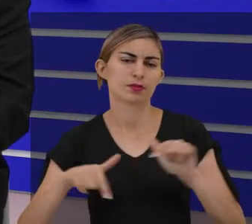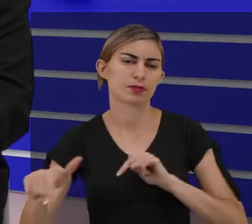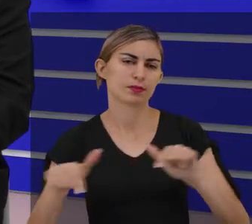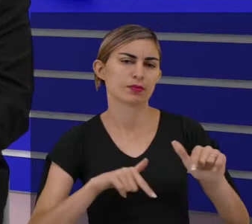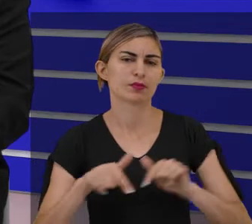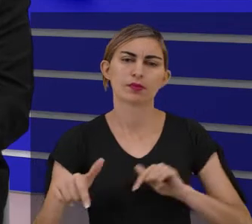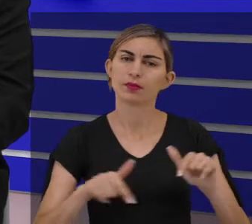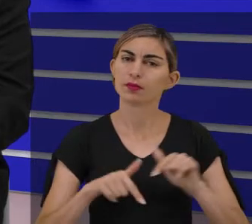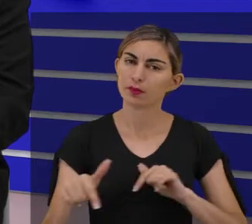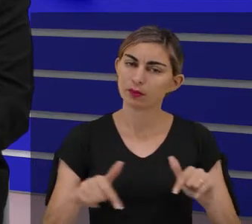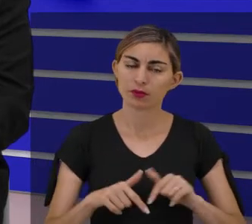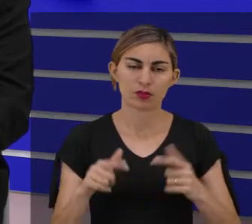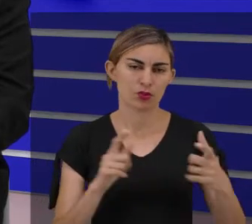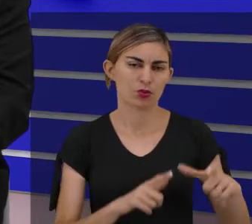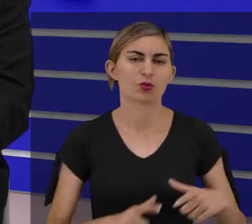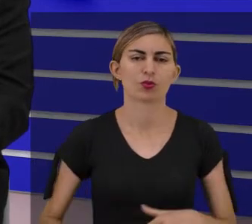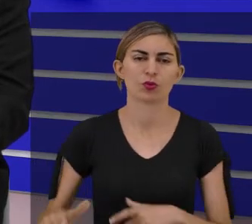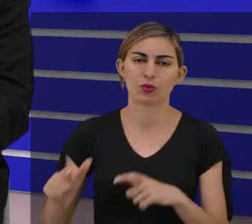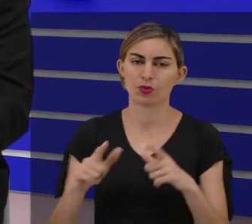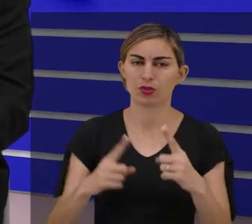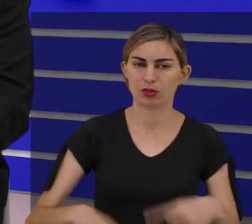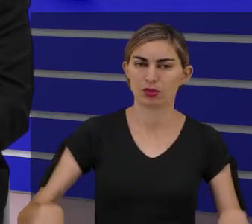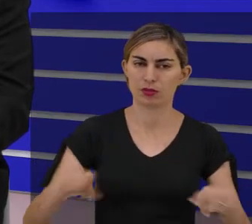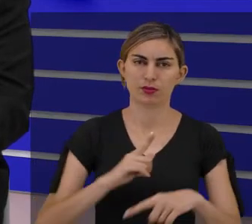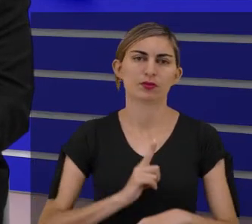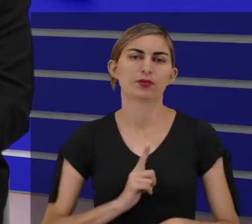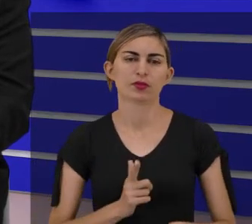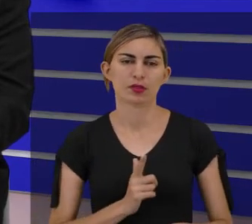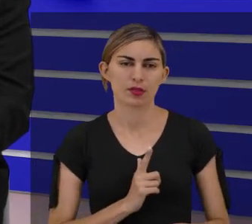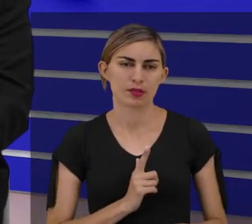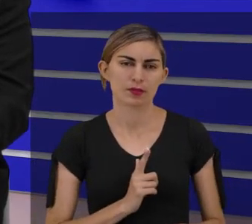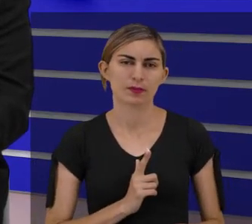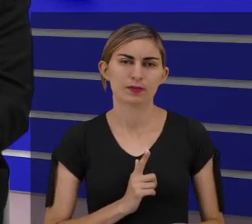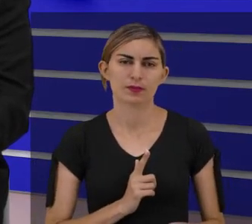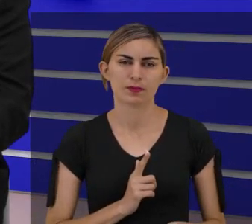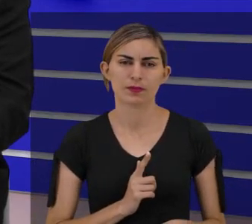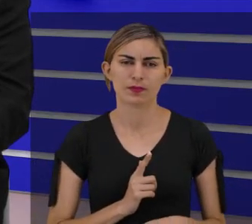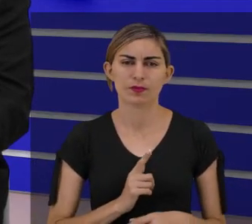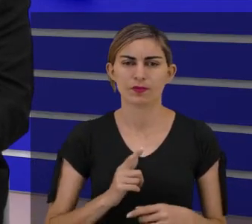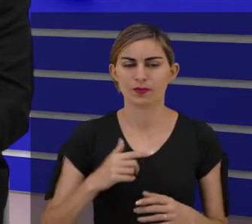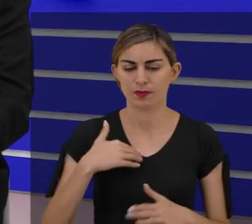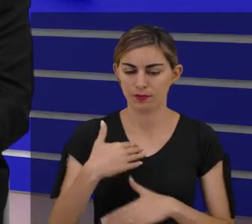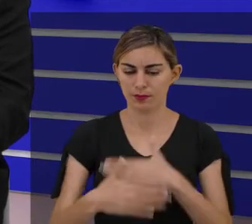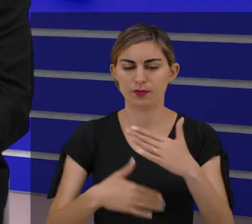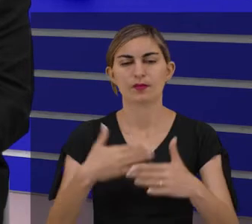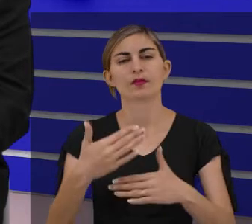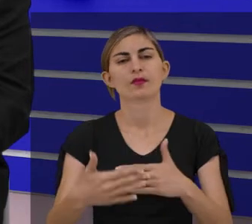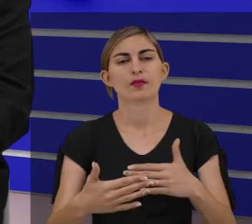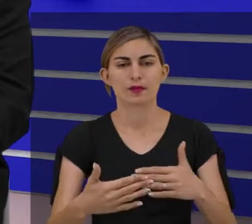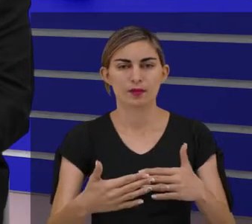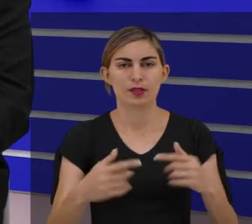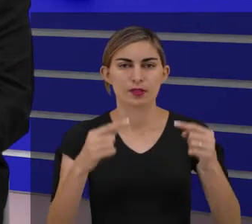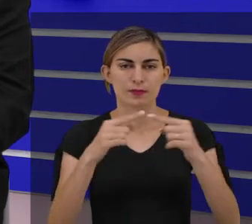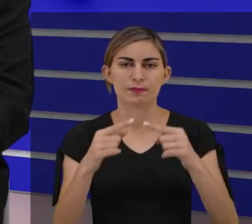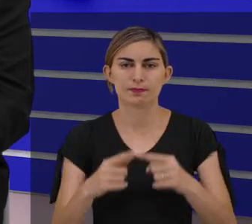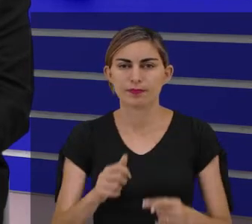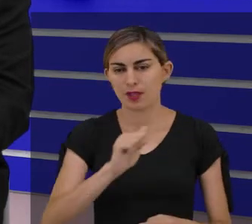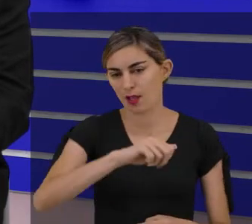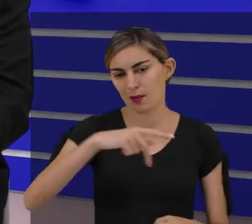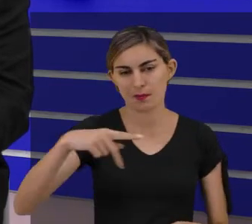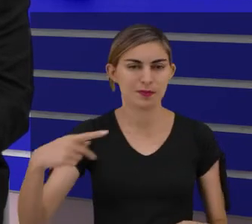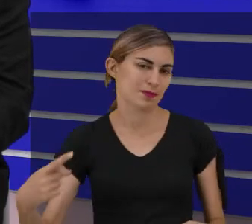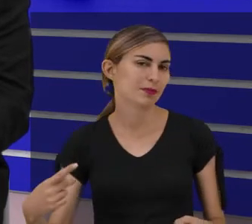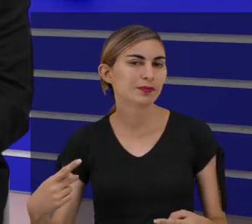trabalho, não é, onde a gente tem, não é, os processos dos